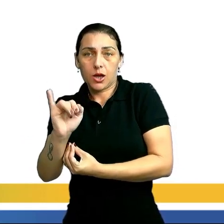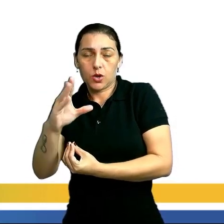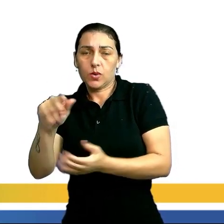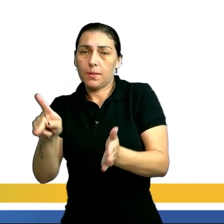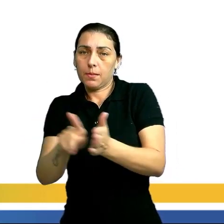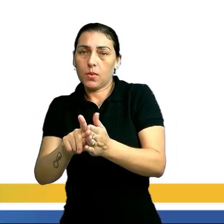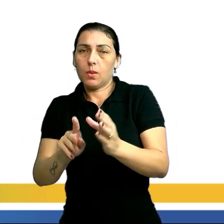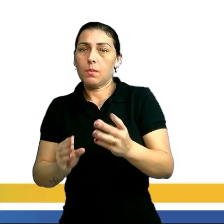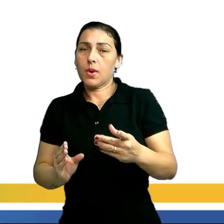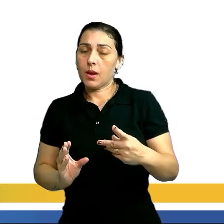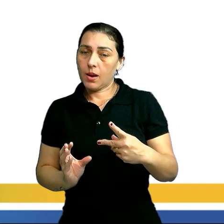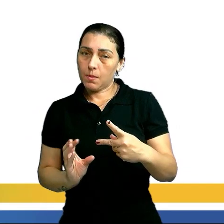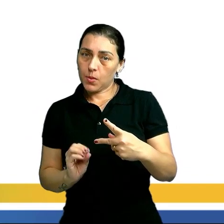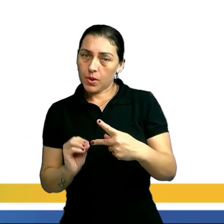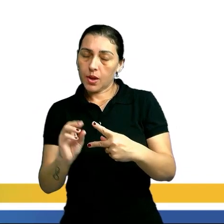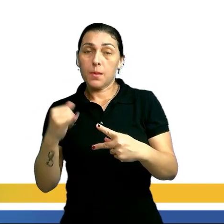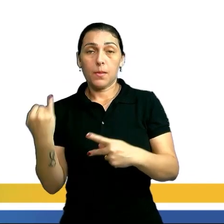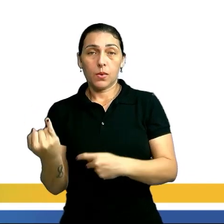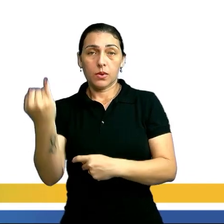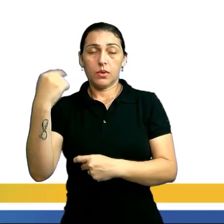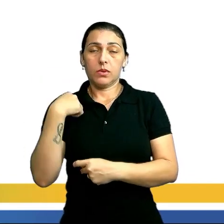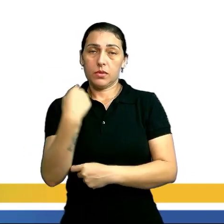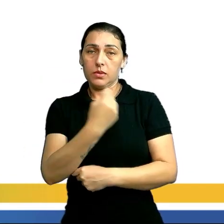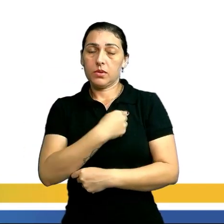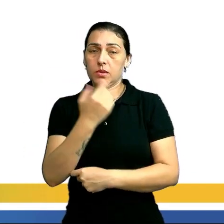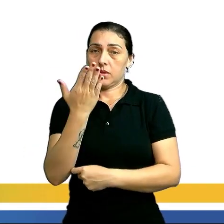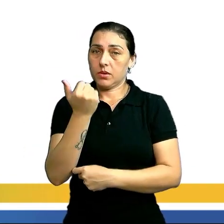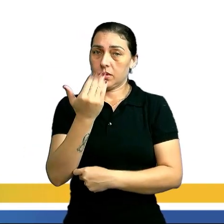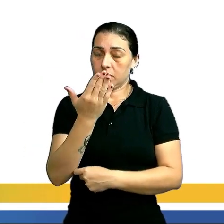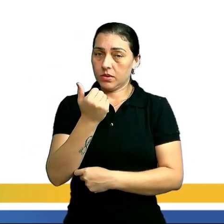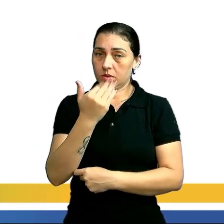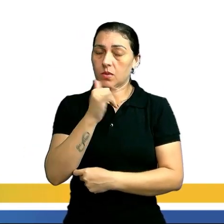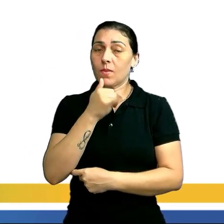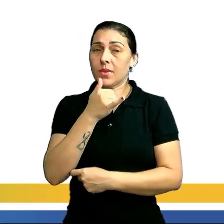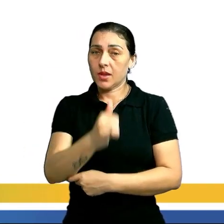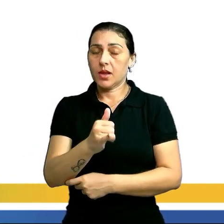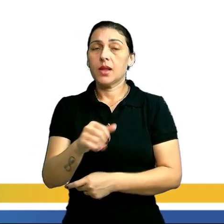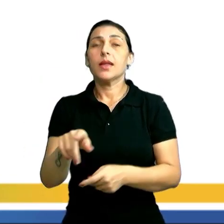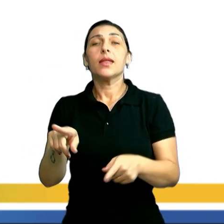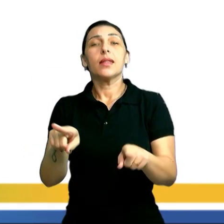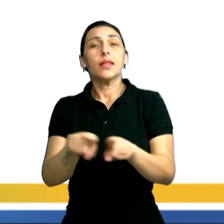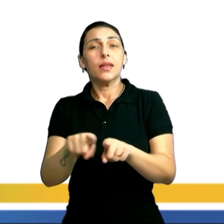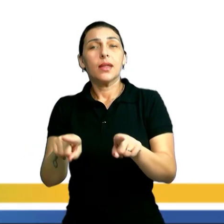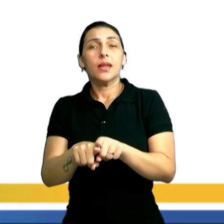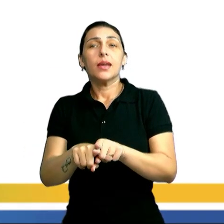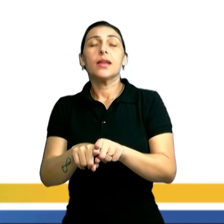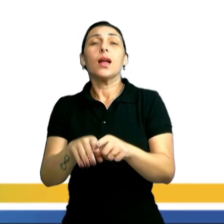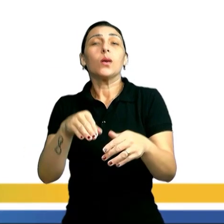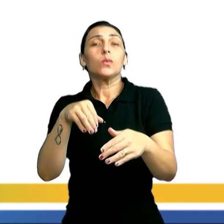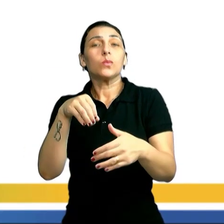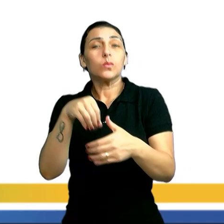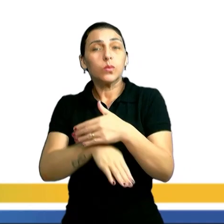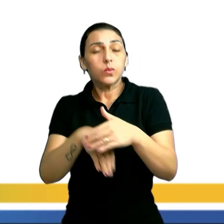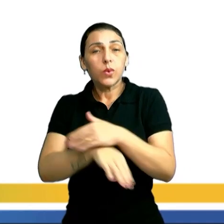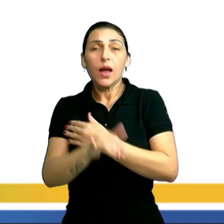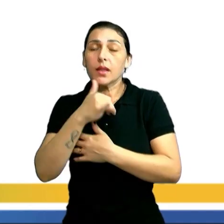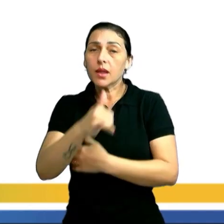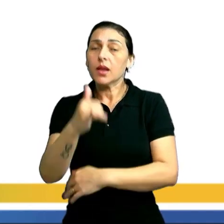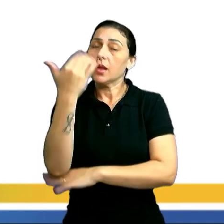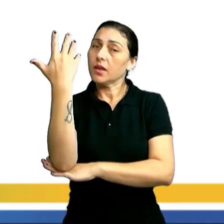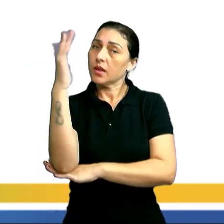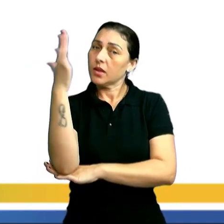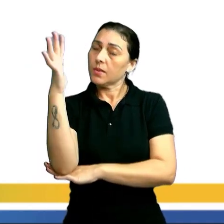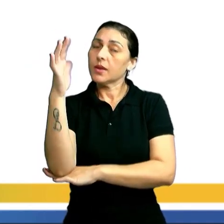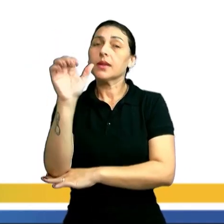proteínas, importantes na nossa alimentação. O componente energético é obtido da reserva energética das plantas, que é o